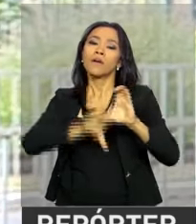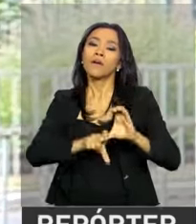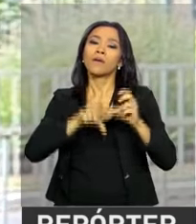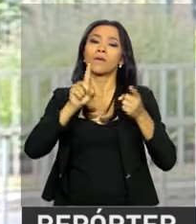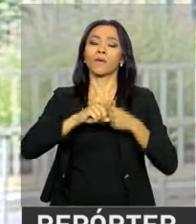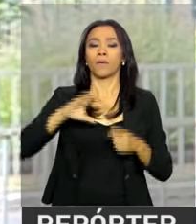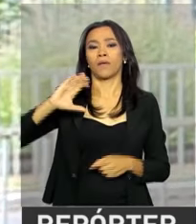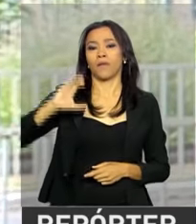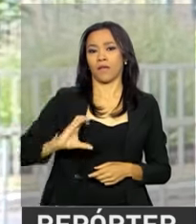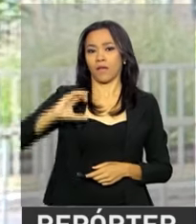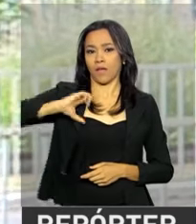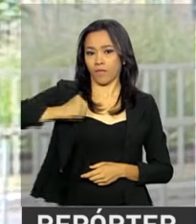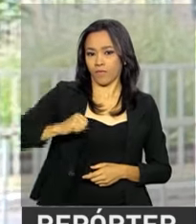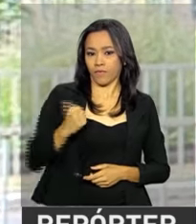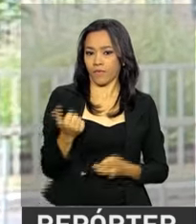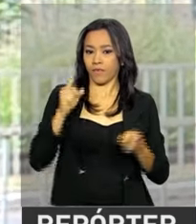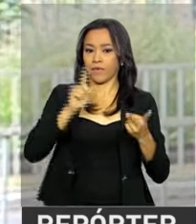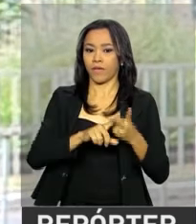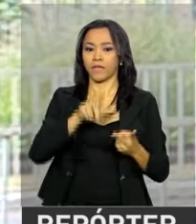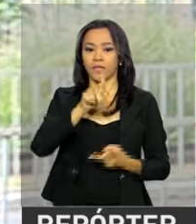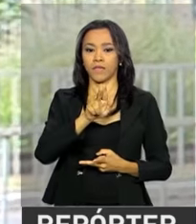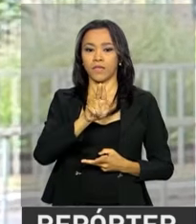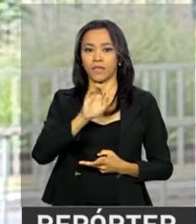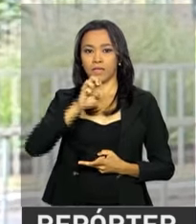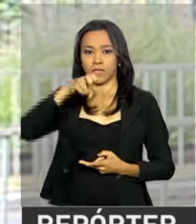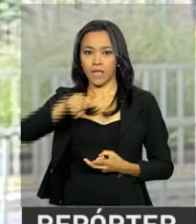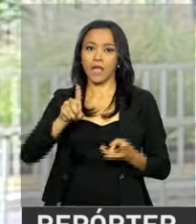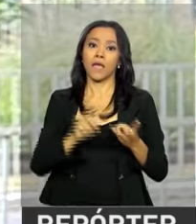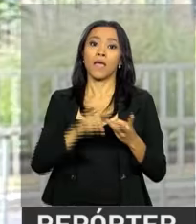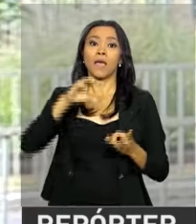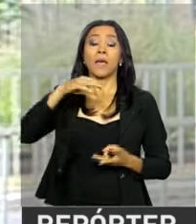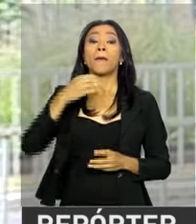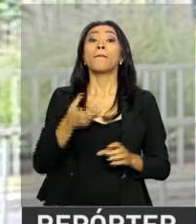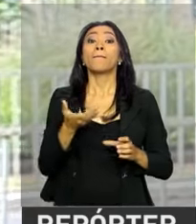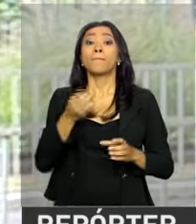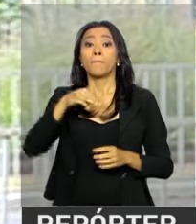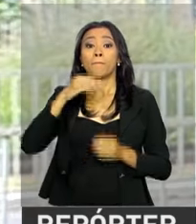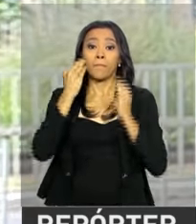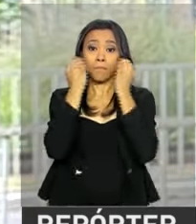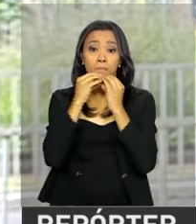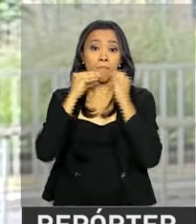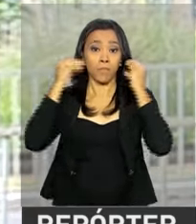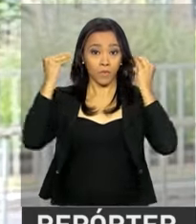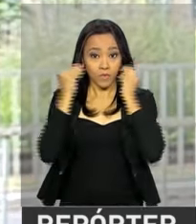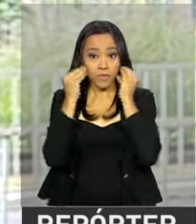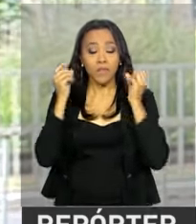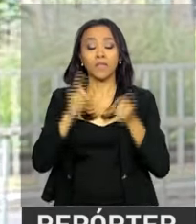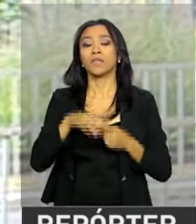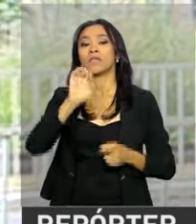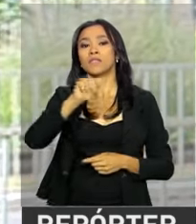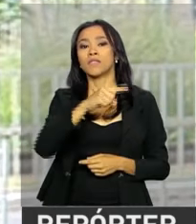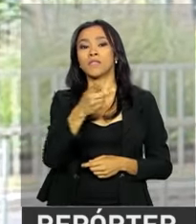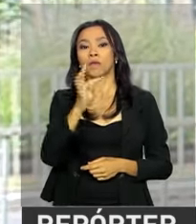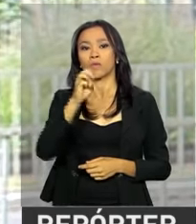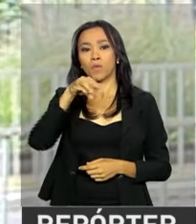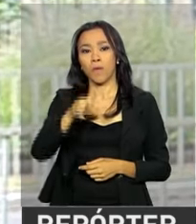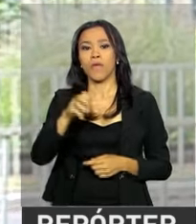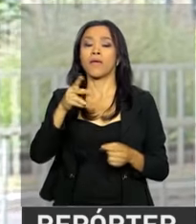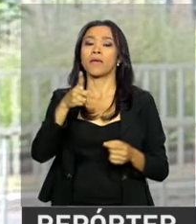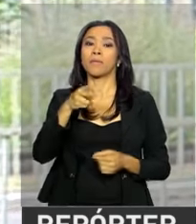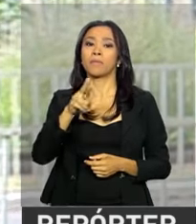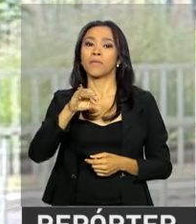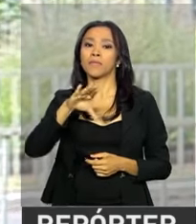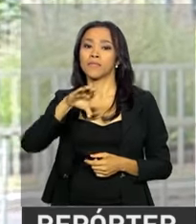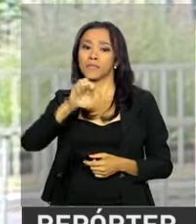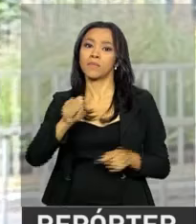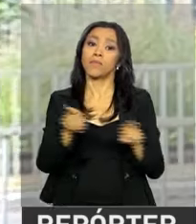Verde, Guiné-Bissau, Guiné Equatorial, Moçambique, Portugal, São Tomé e Príncipe e Timor-Leste.